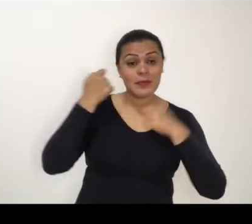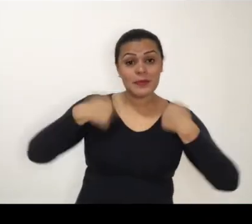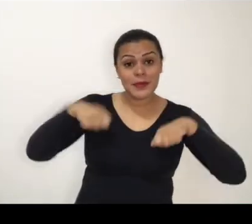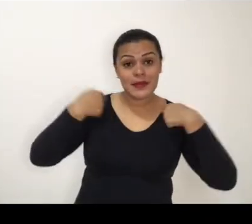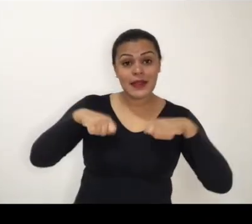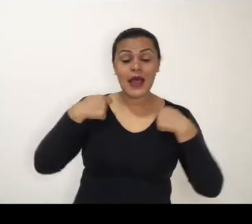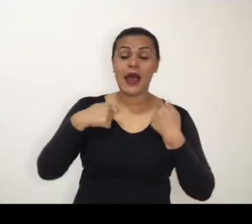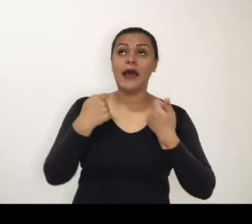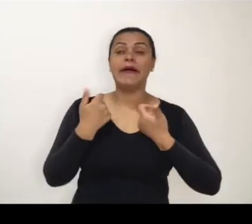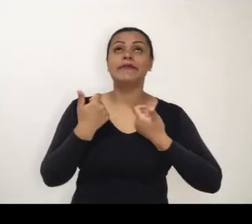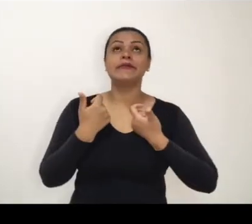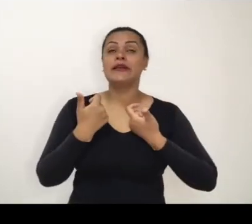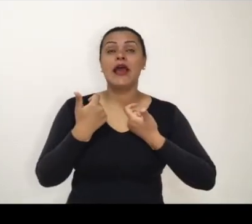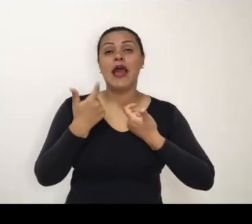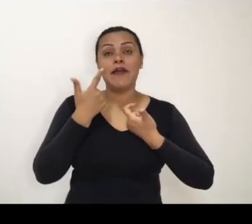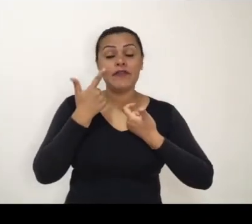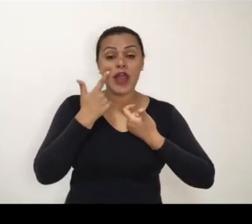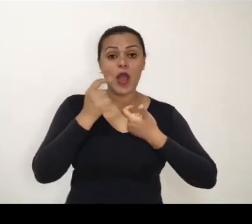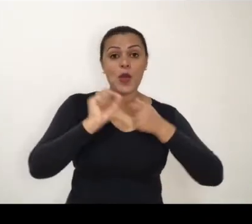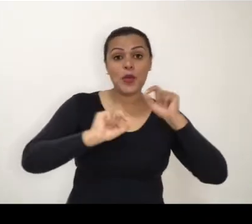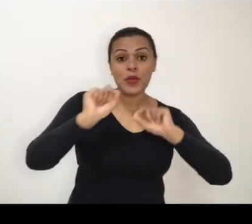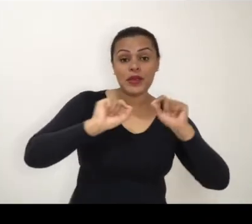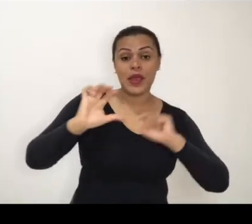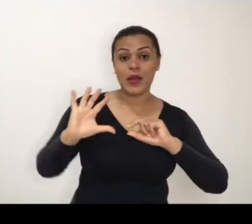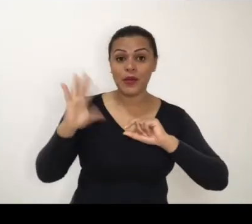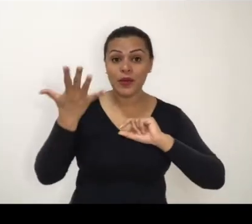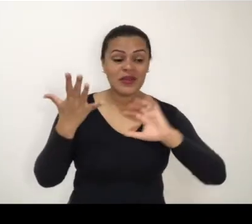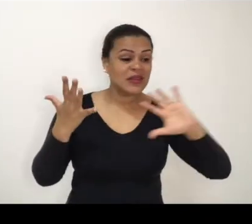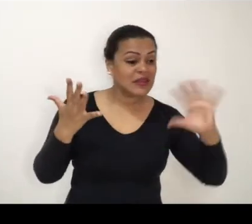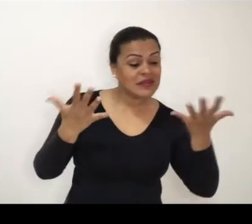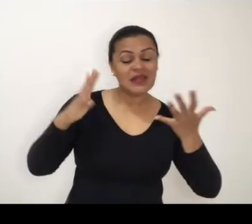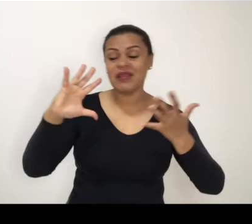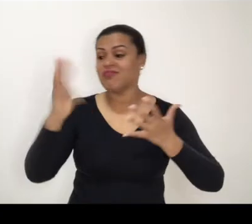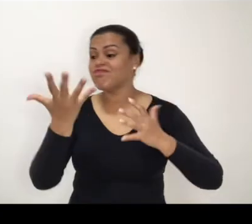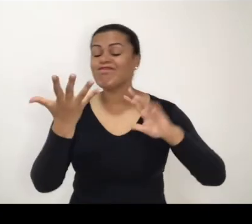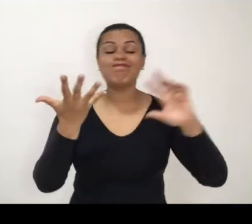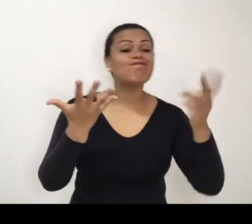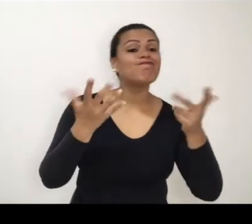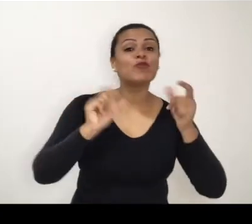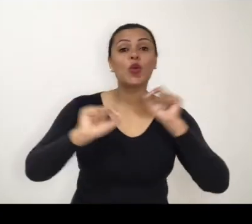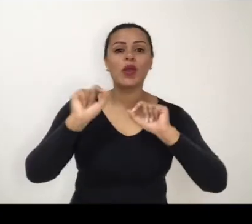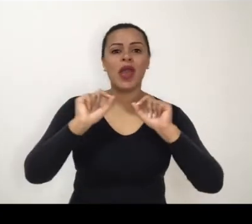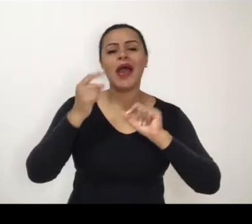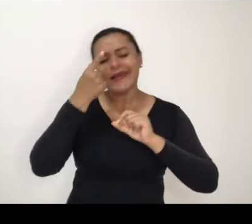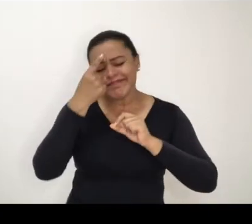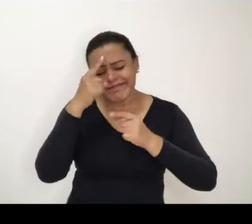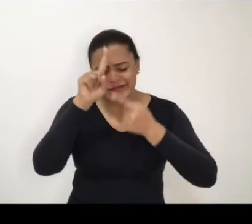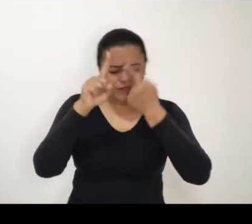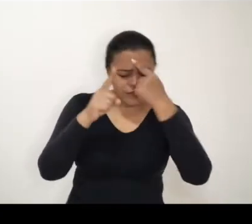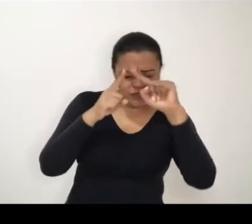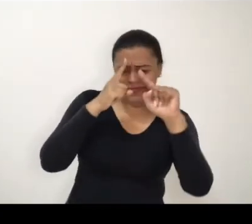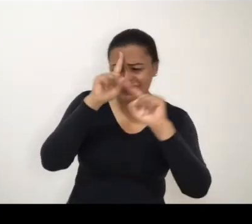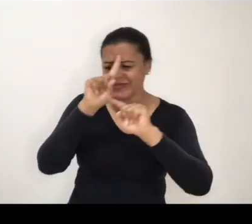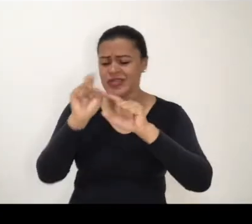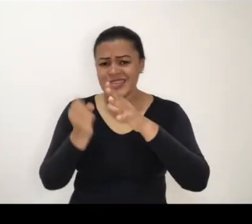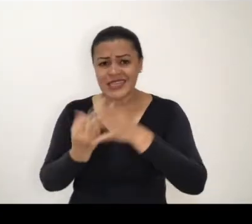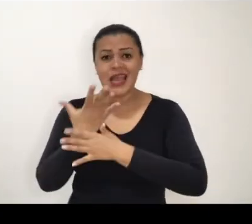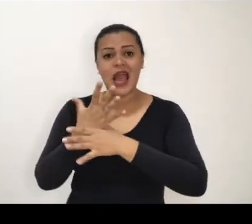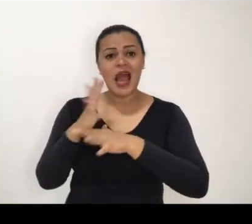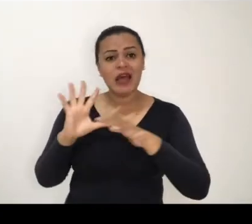tentaram trabalhar com essas realidades, né, e reinventar um modo de estar junto, de compor, né,